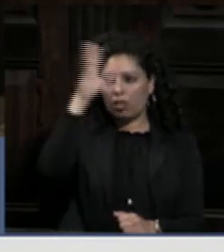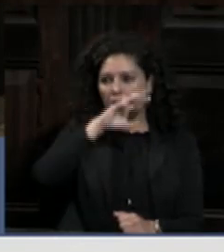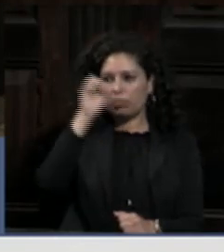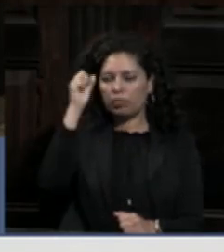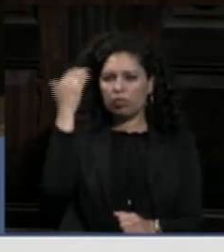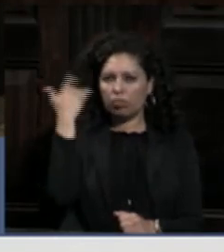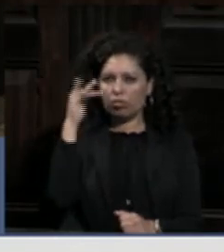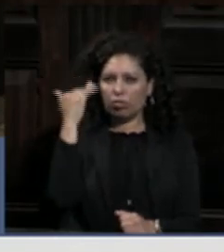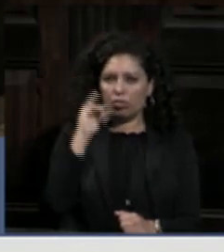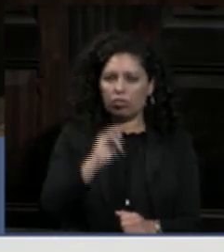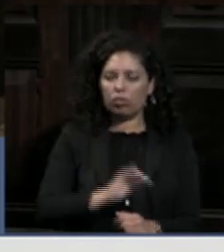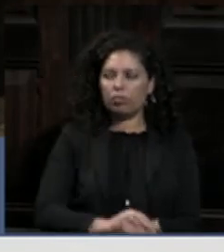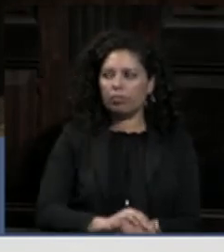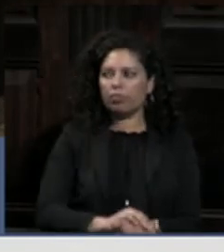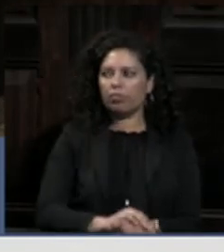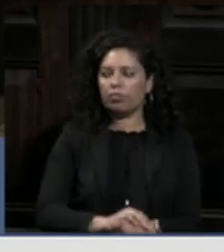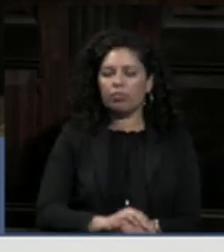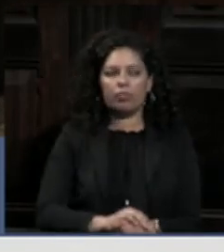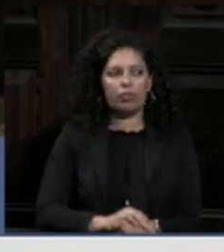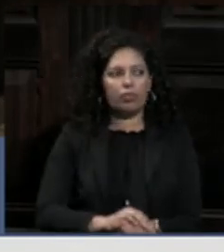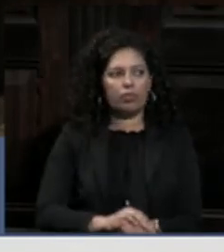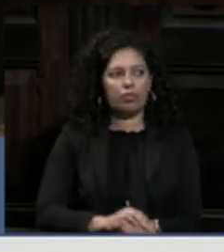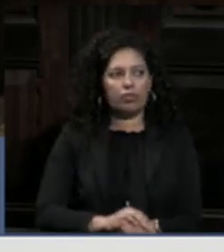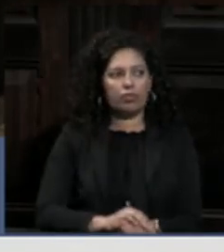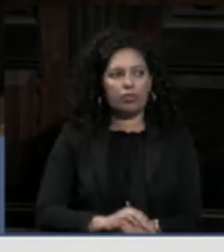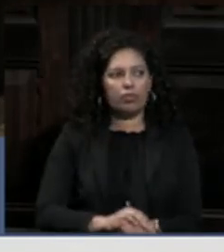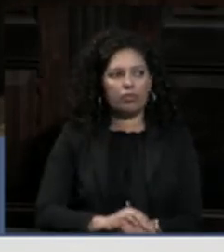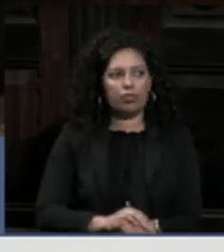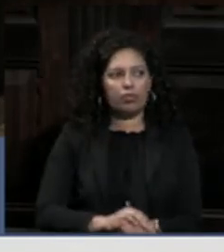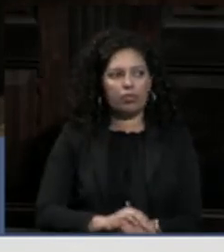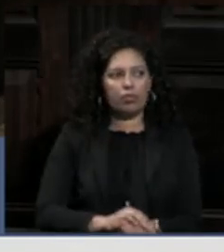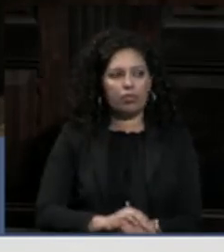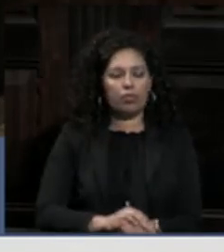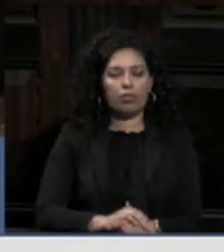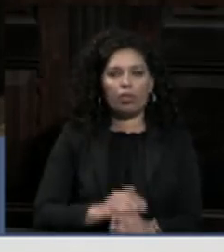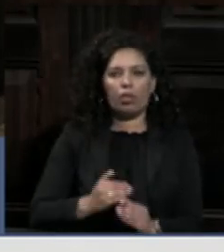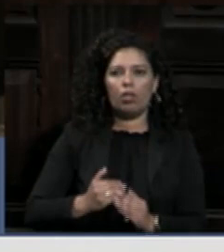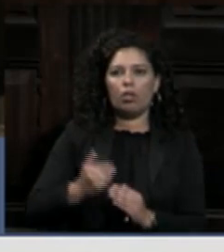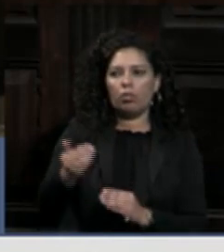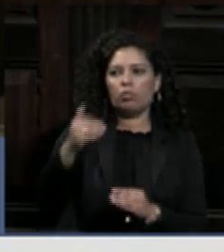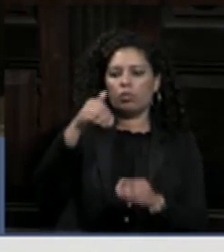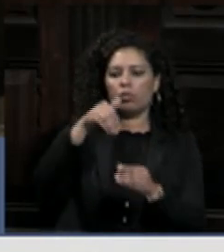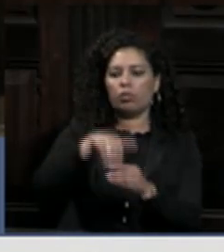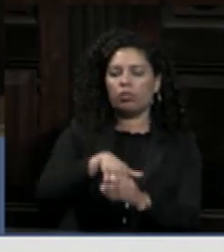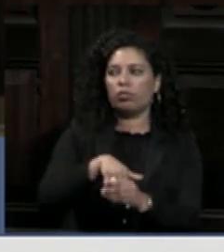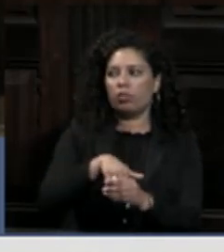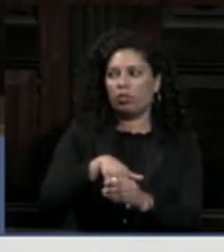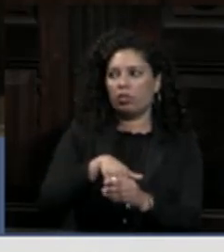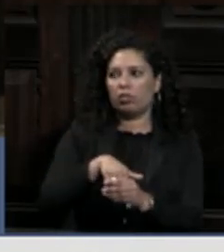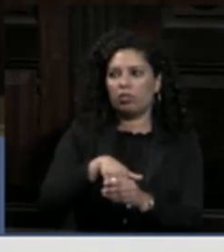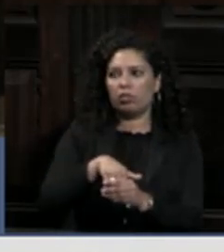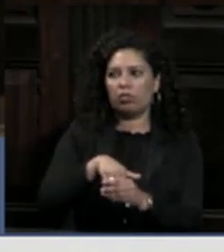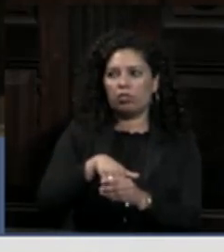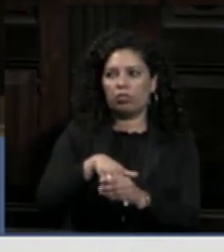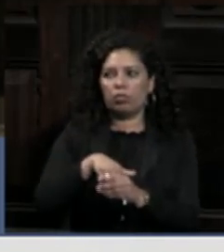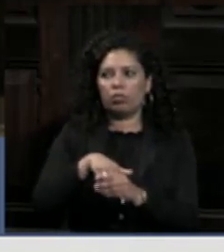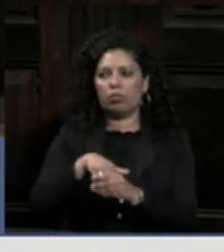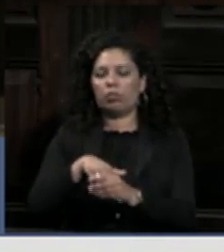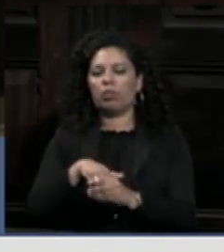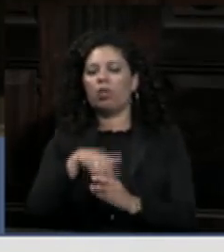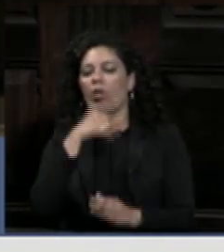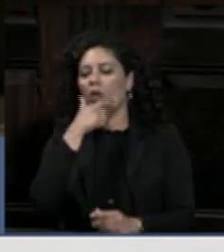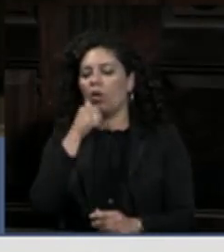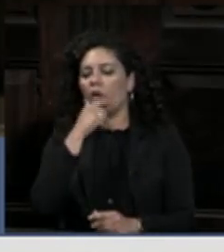que o candidato à presidência da república jair bolsonaro